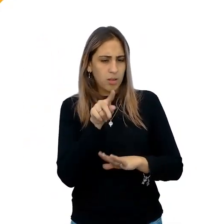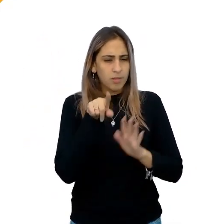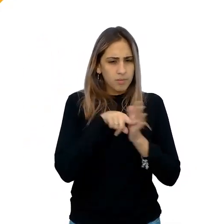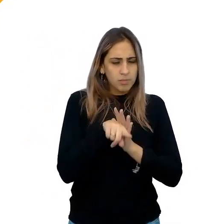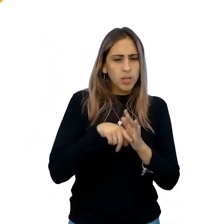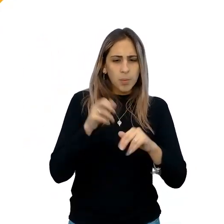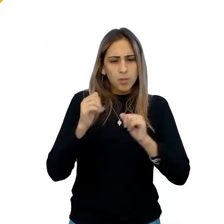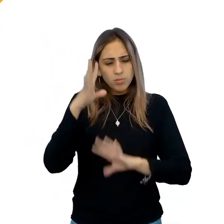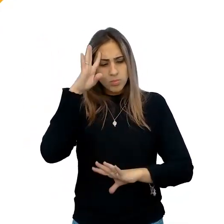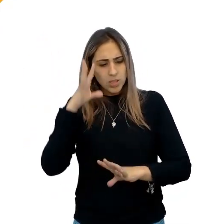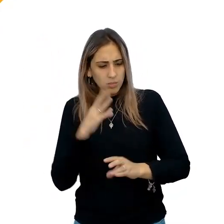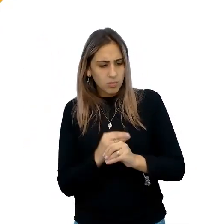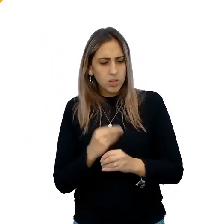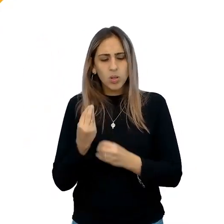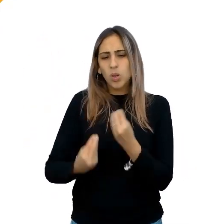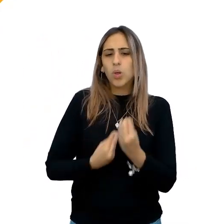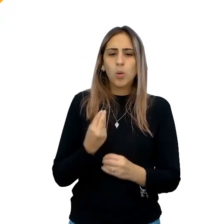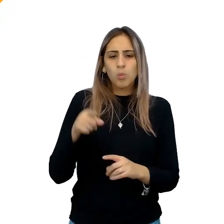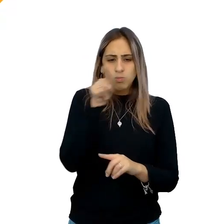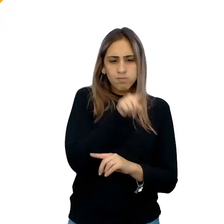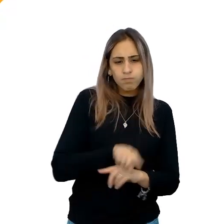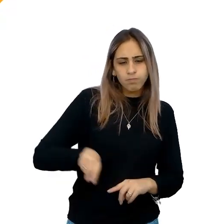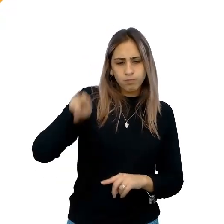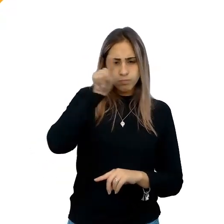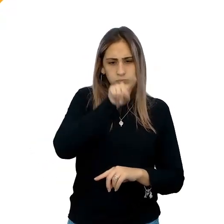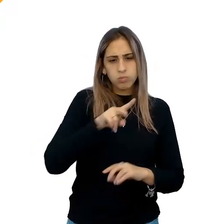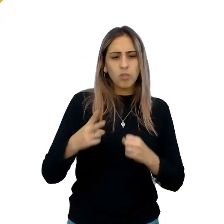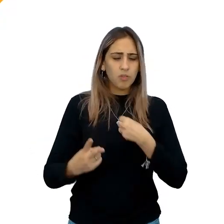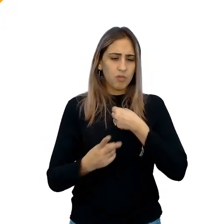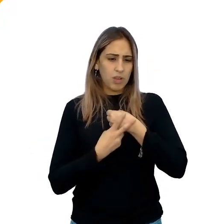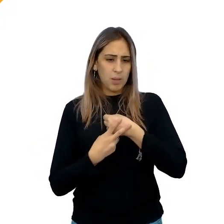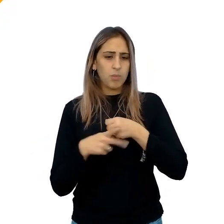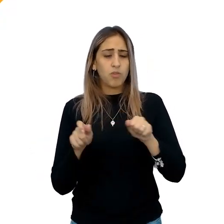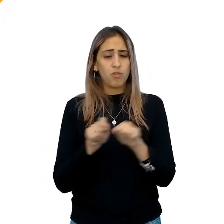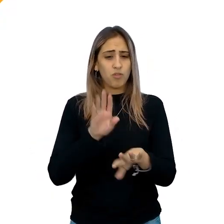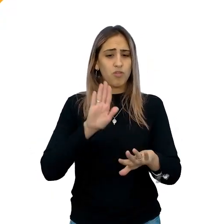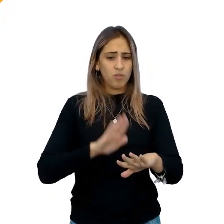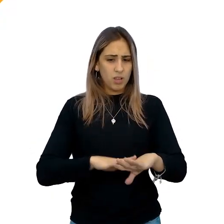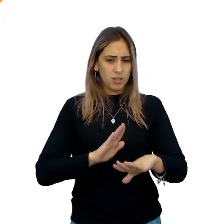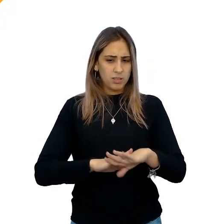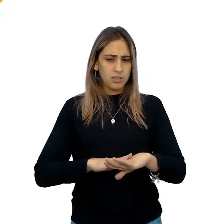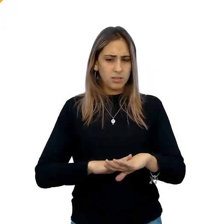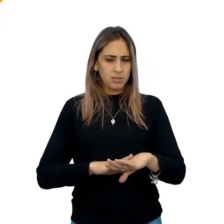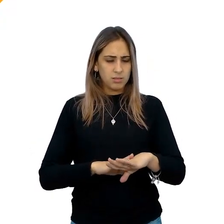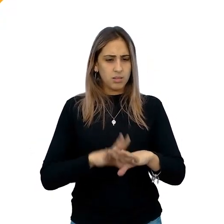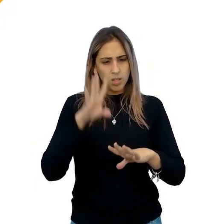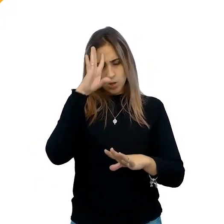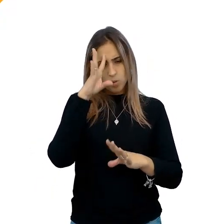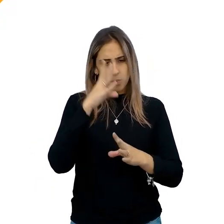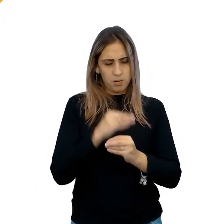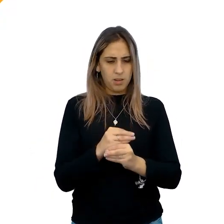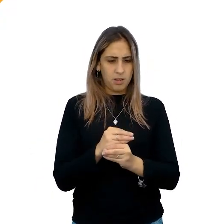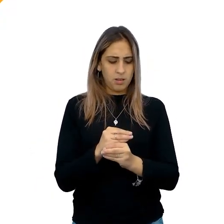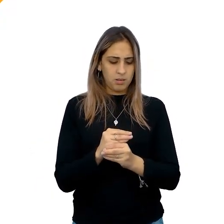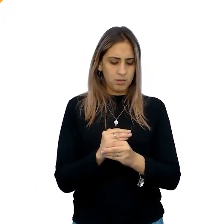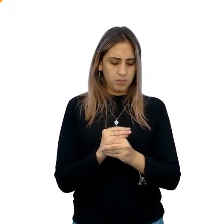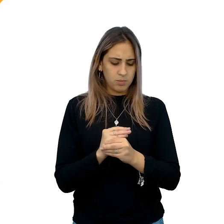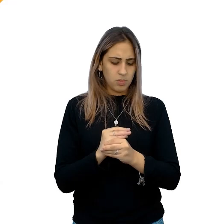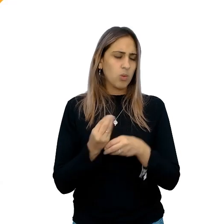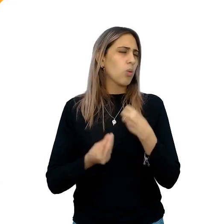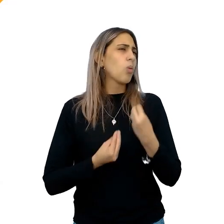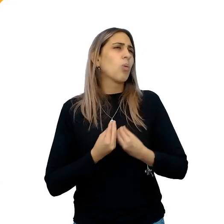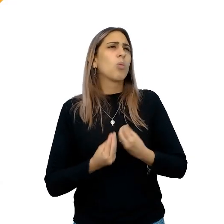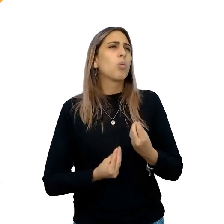pode ser entendida como um ciclo entre os verbos fazer e compreender. Como assim? Vamos